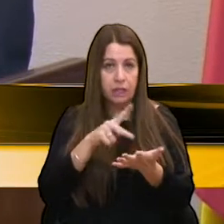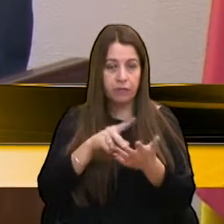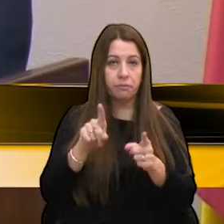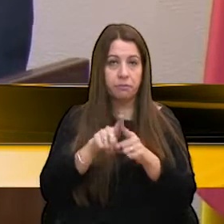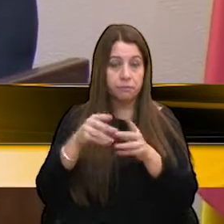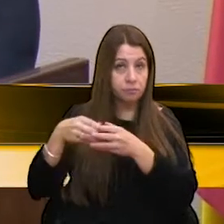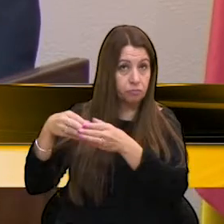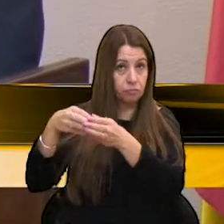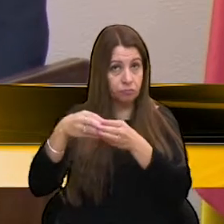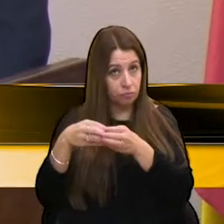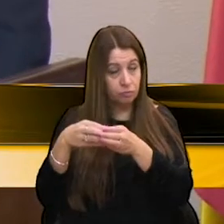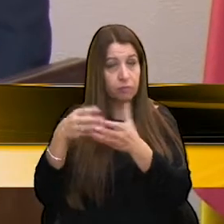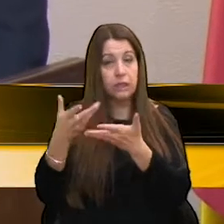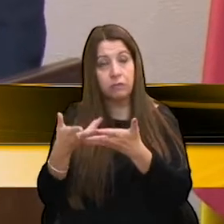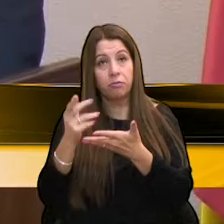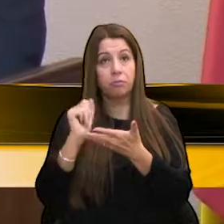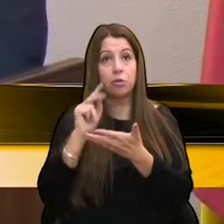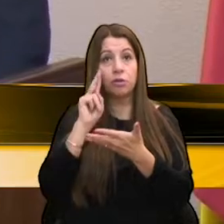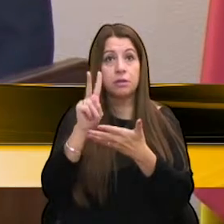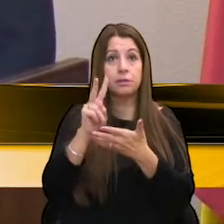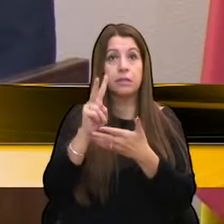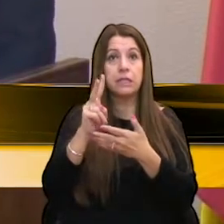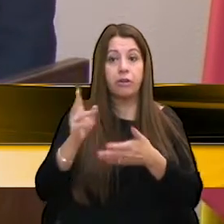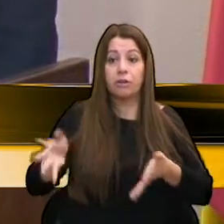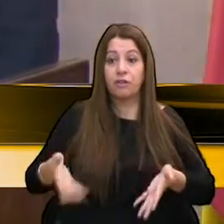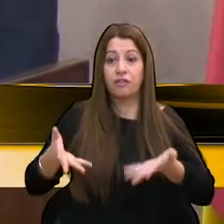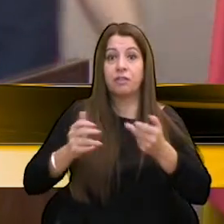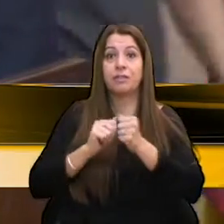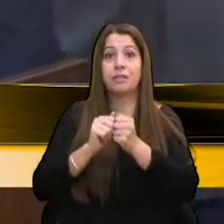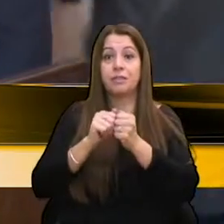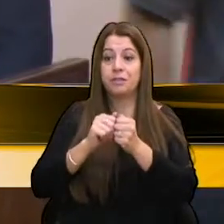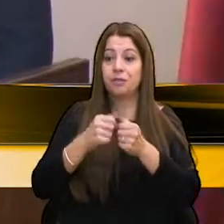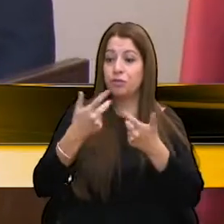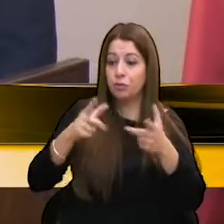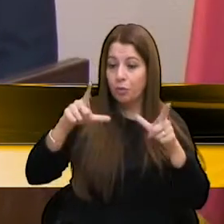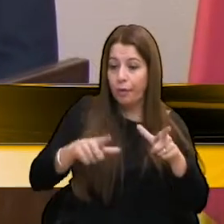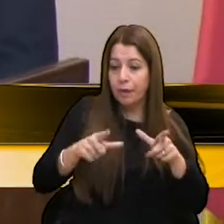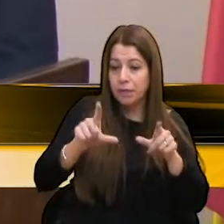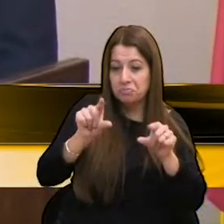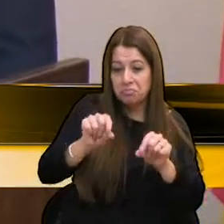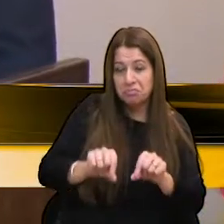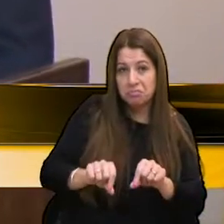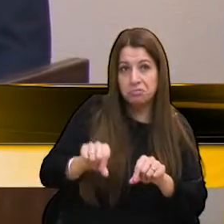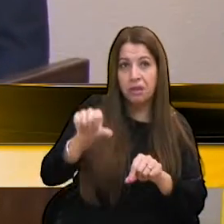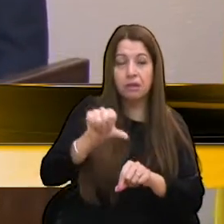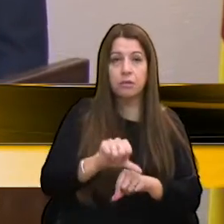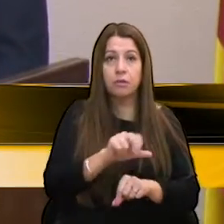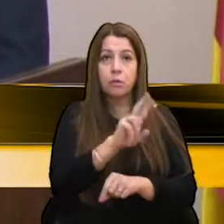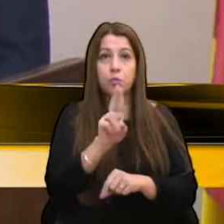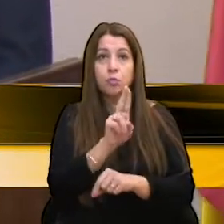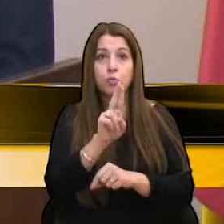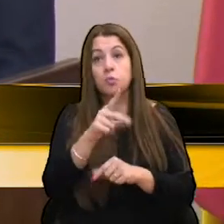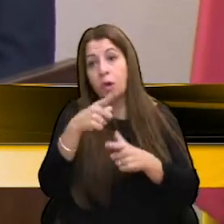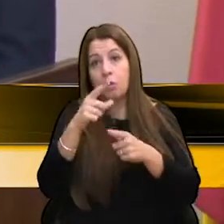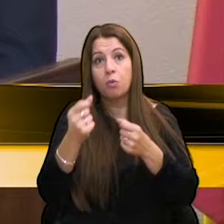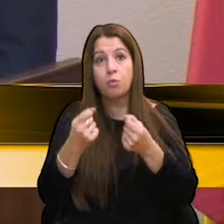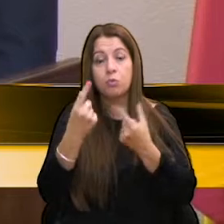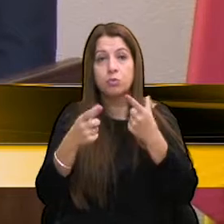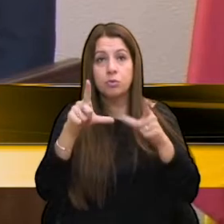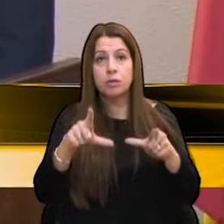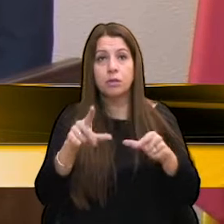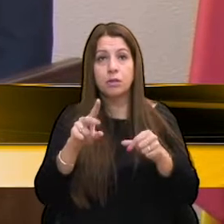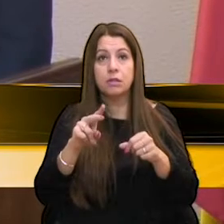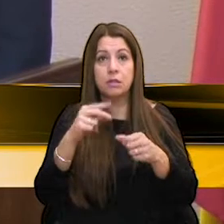esse turismo pode ser, né, um fator de revitalização de áreas que estão degradadas, enfim, até mesmo alguns lugares urbanos. E, por